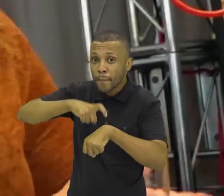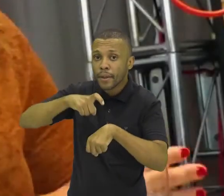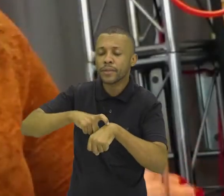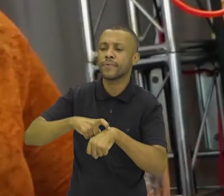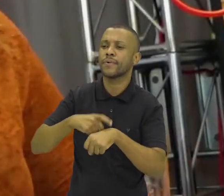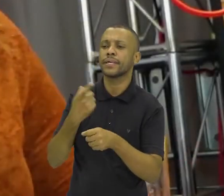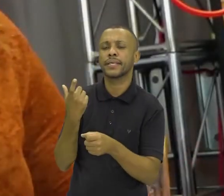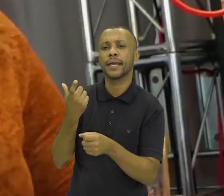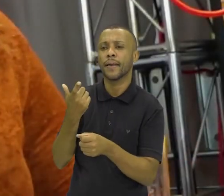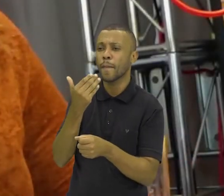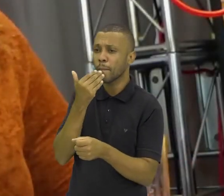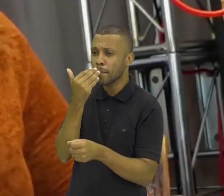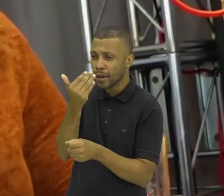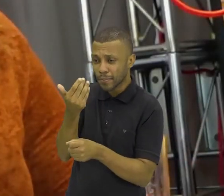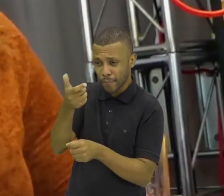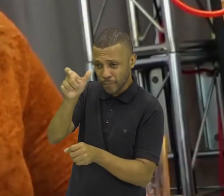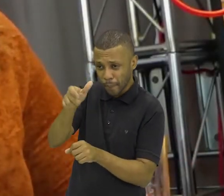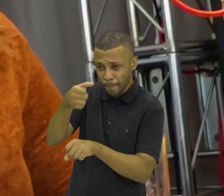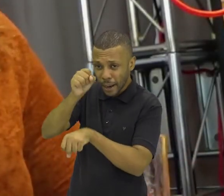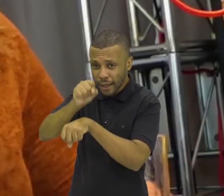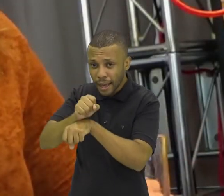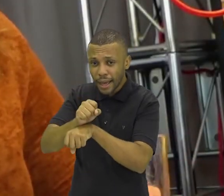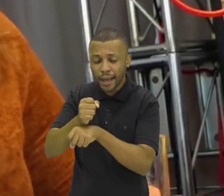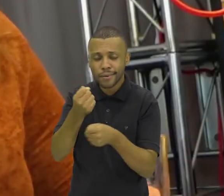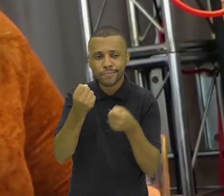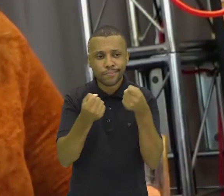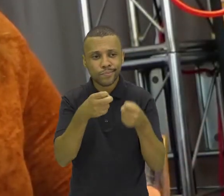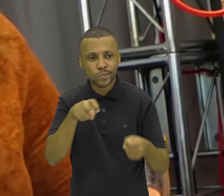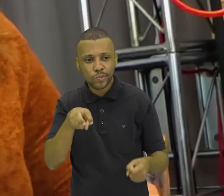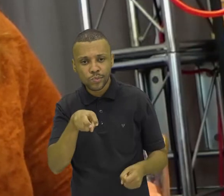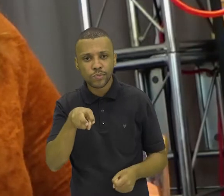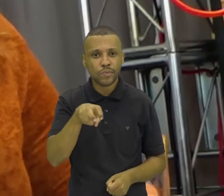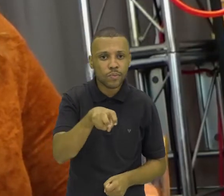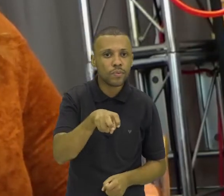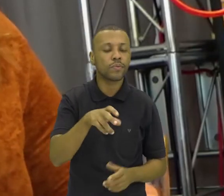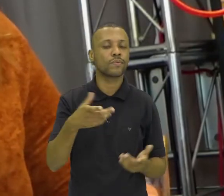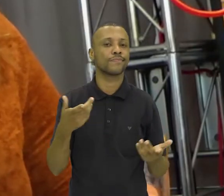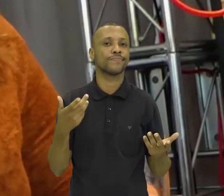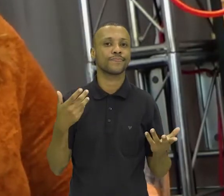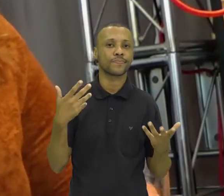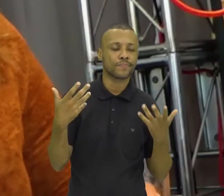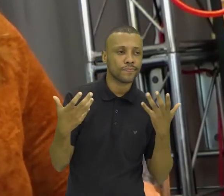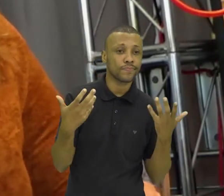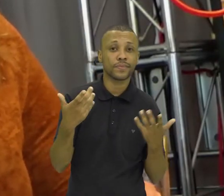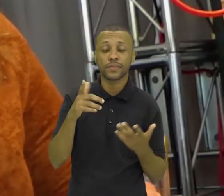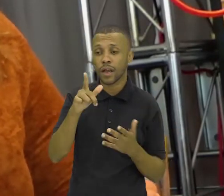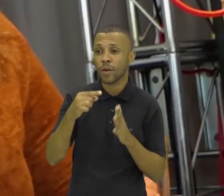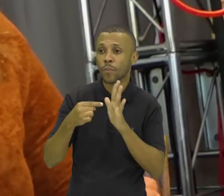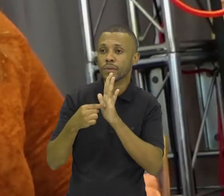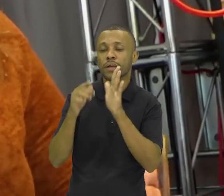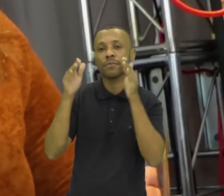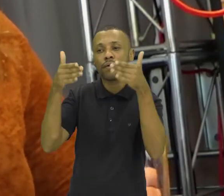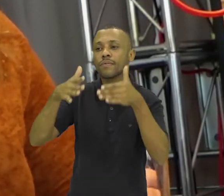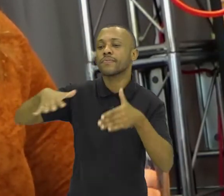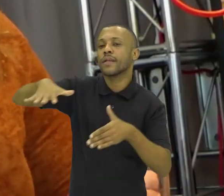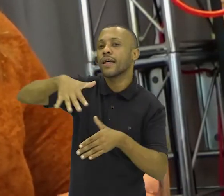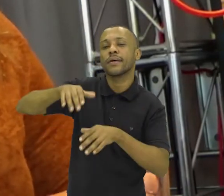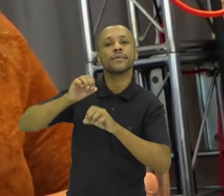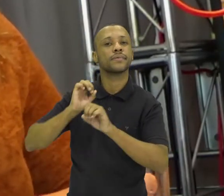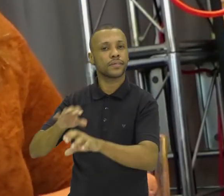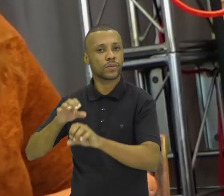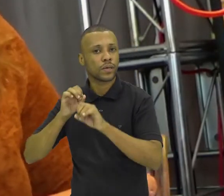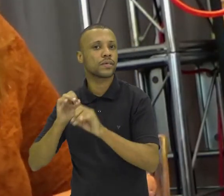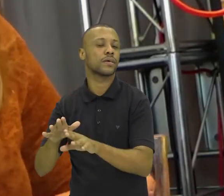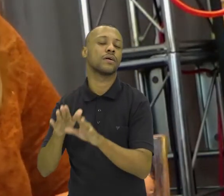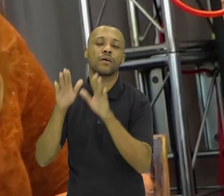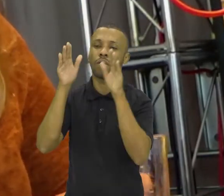você aborda a pessoa na operação e essa parte de educação. Hoje, né, para as crianças. hoje trabalho na parte de educação, o foco é mais